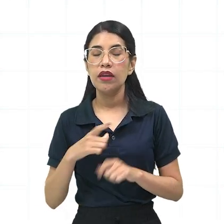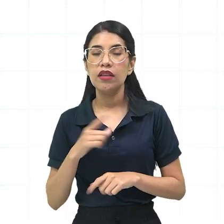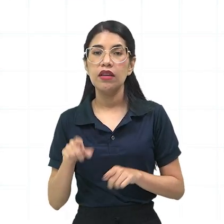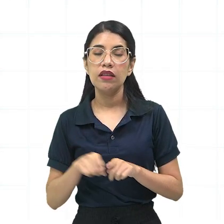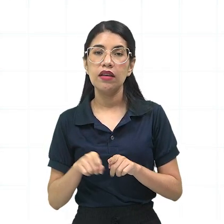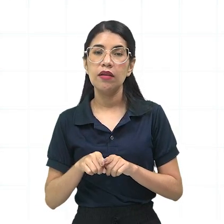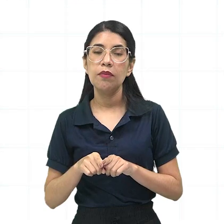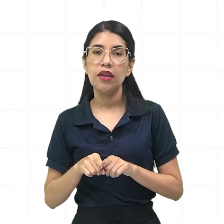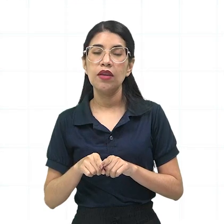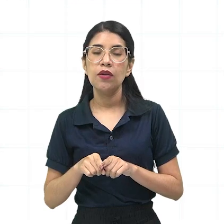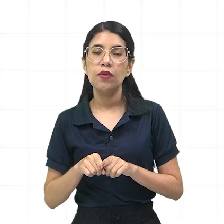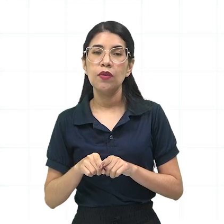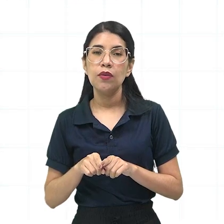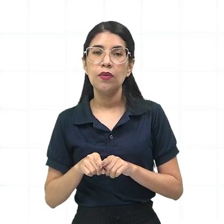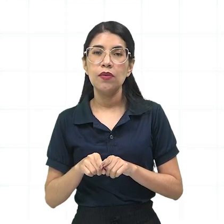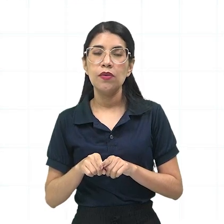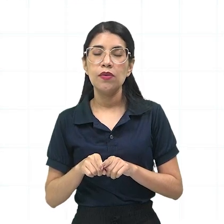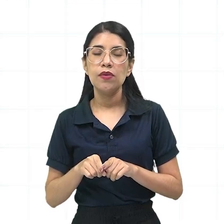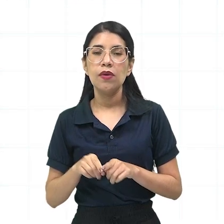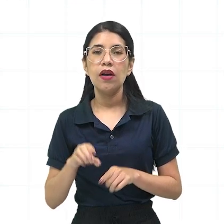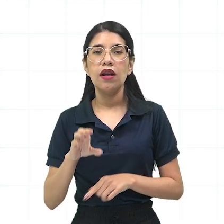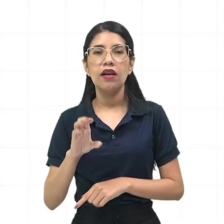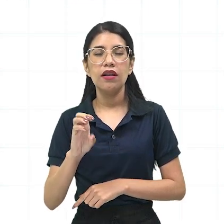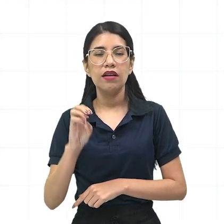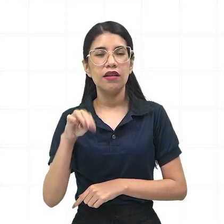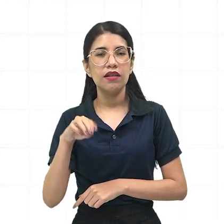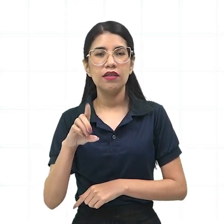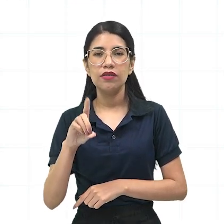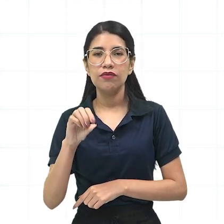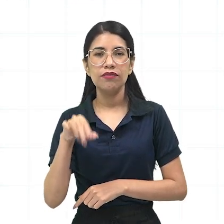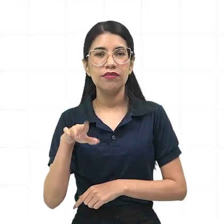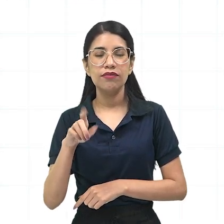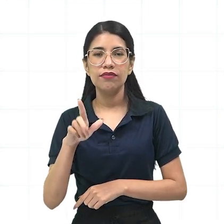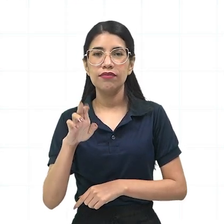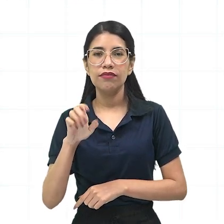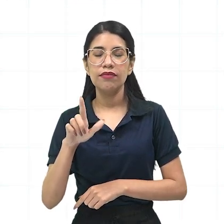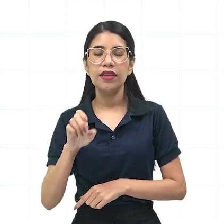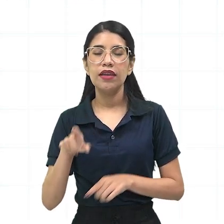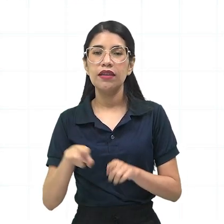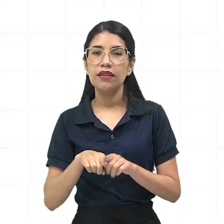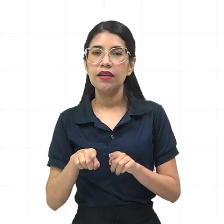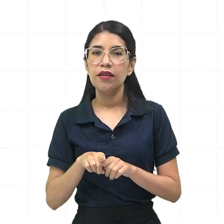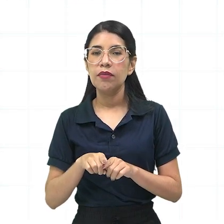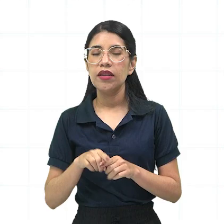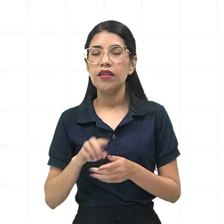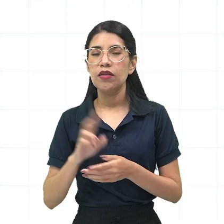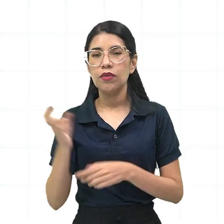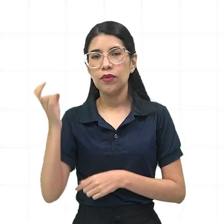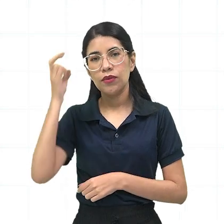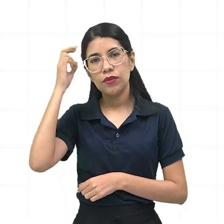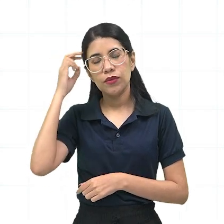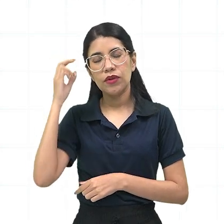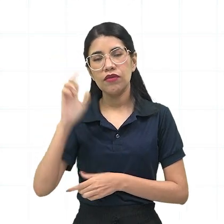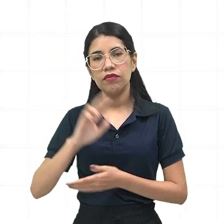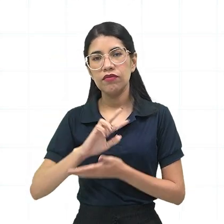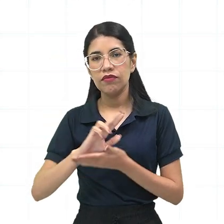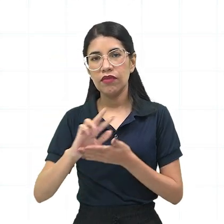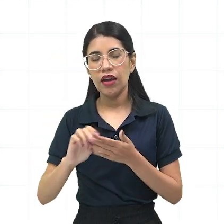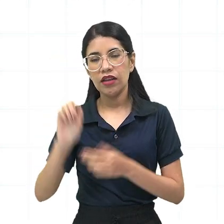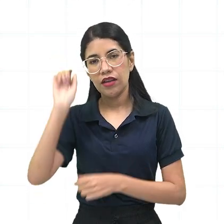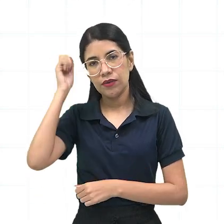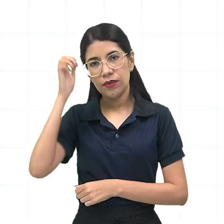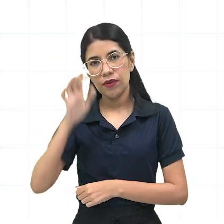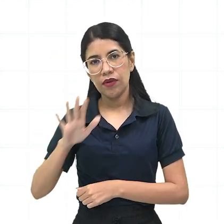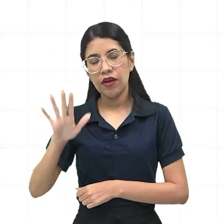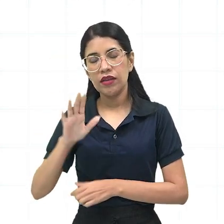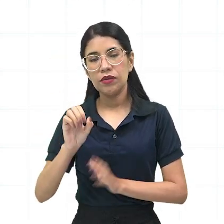questão do candomblé, das culturas de afrodescendentes, ali do Rio de Janeiro. Então, no início do